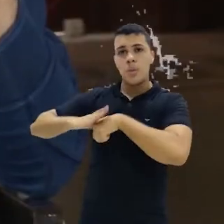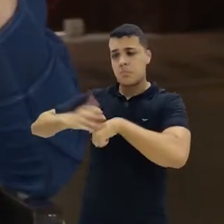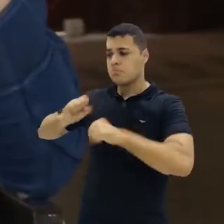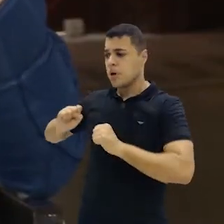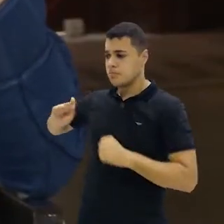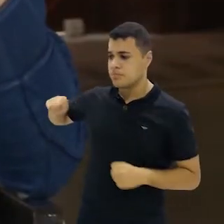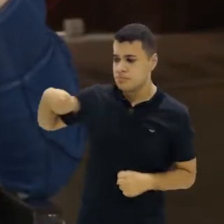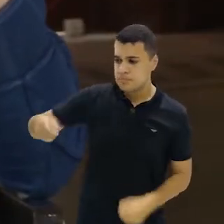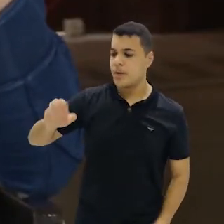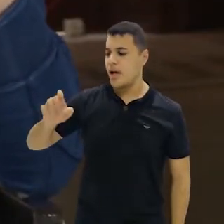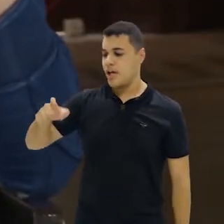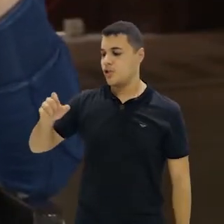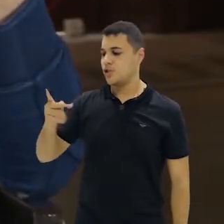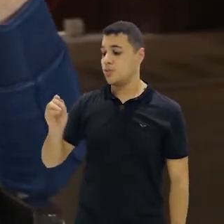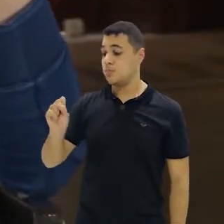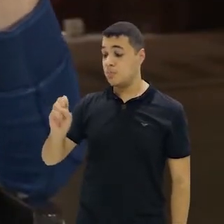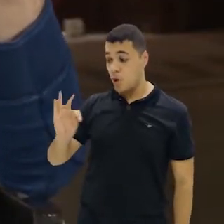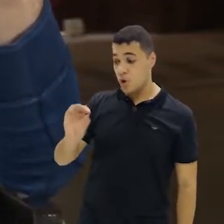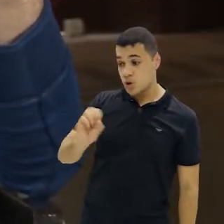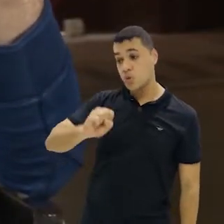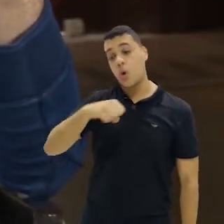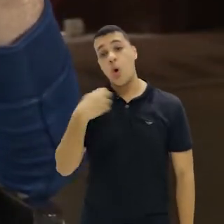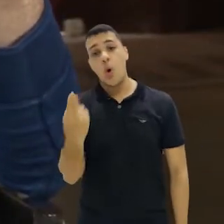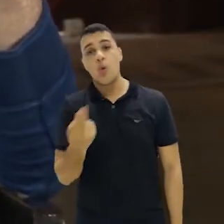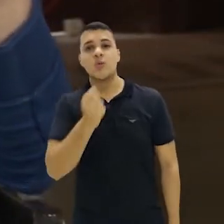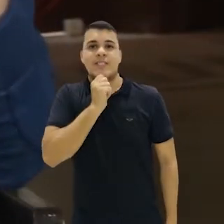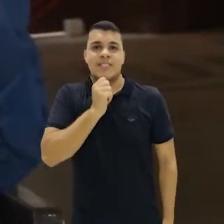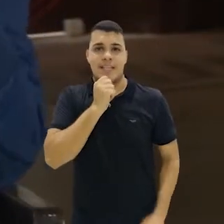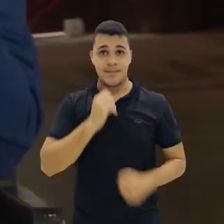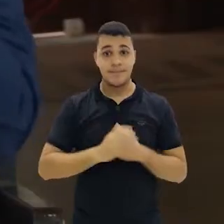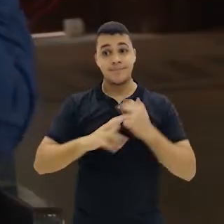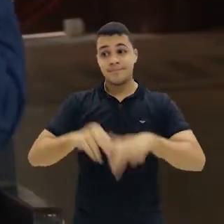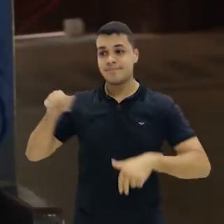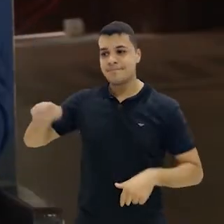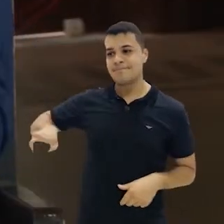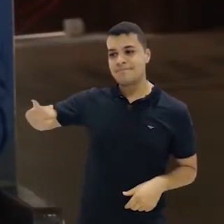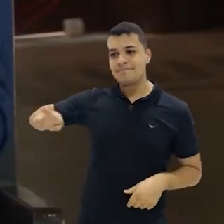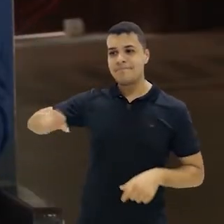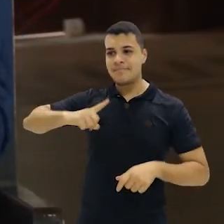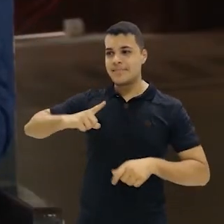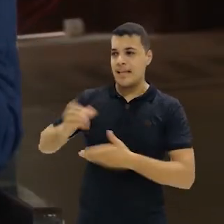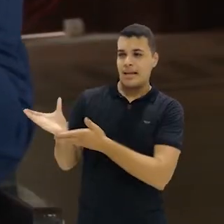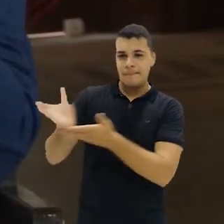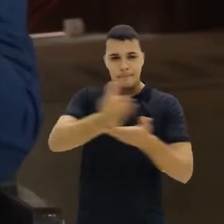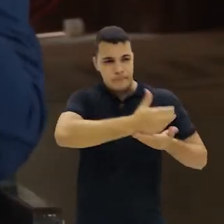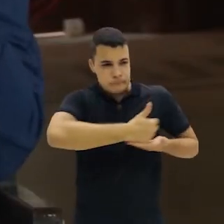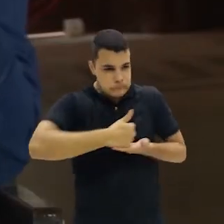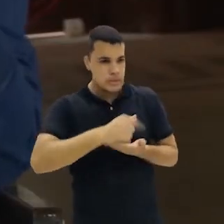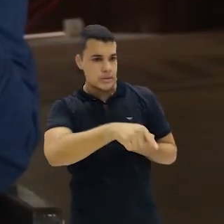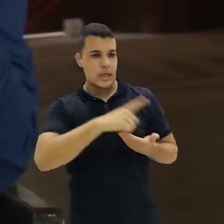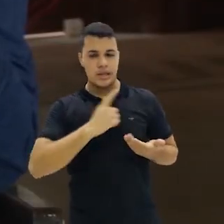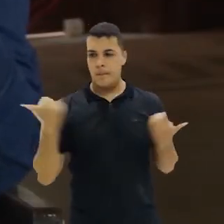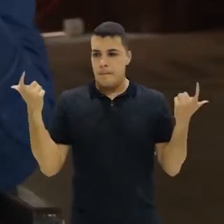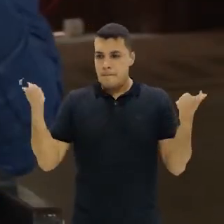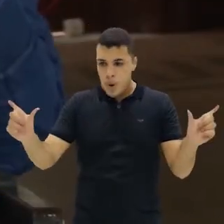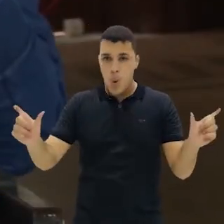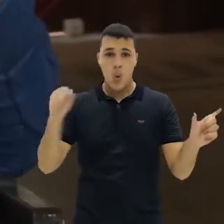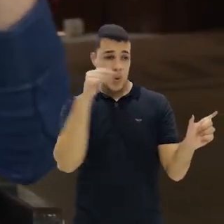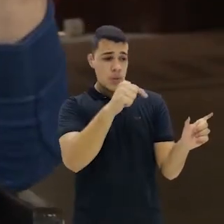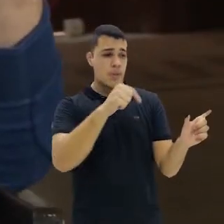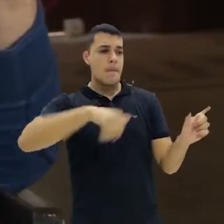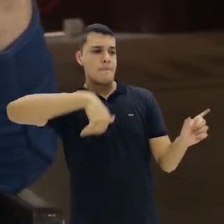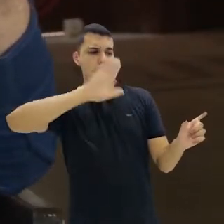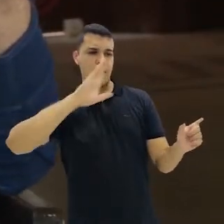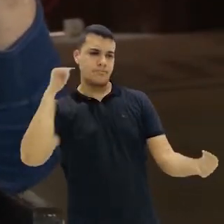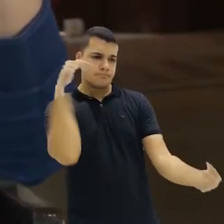de concorrente ou não concorrente é considerado mais adequado do que de prospectivo e retrospectivo, porque, na verdade, todos